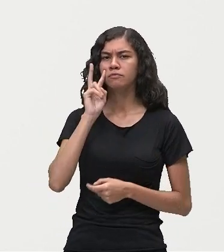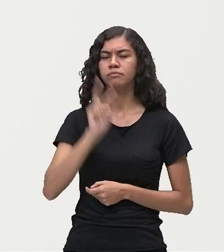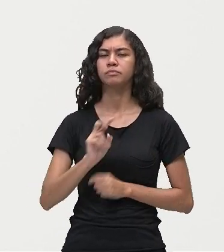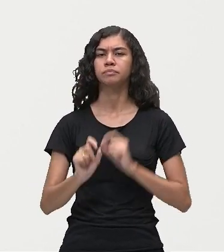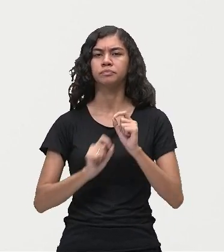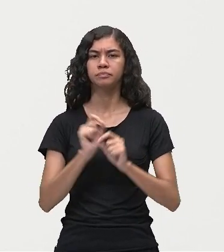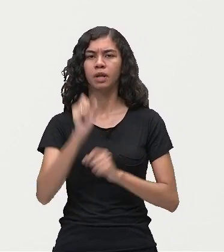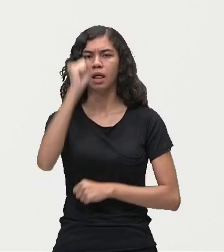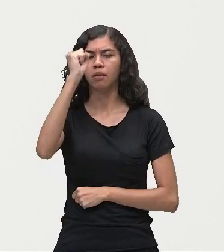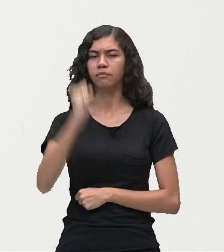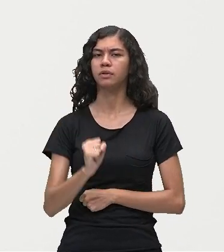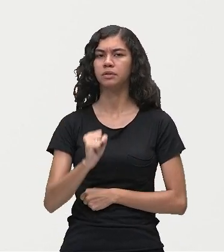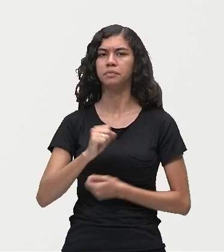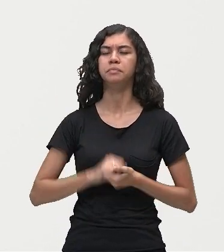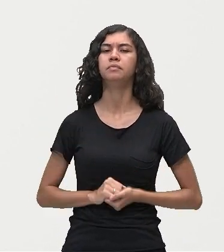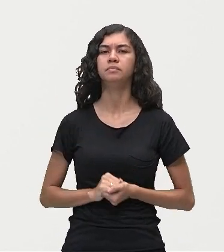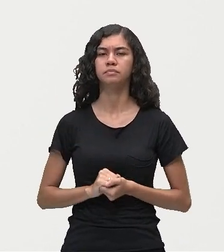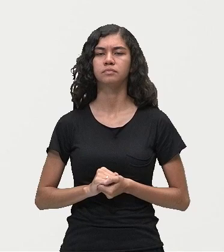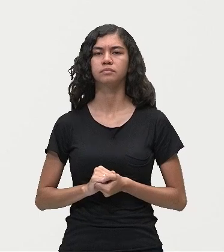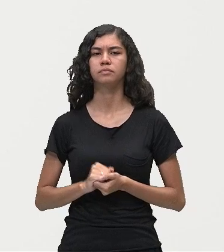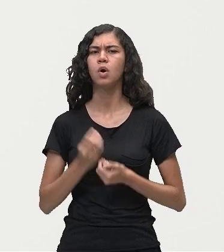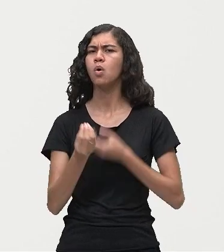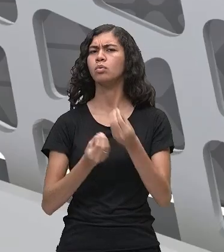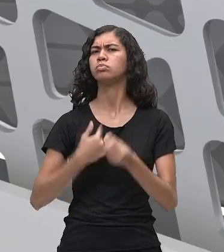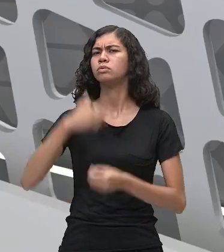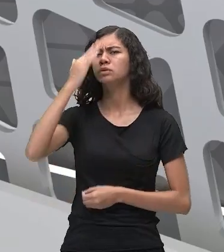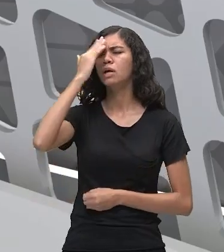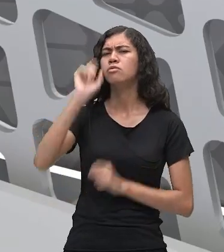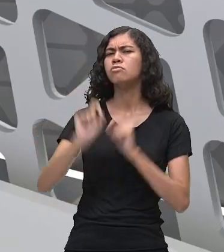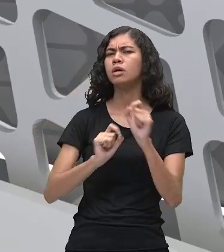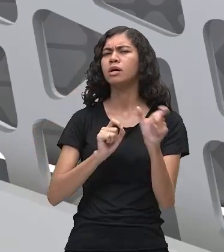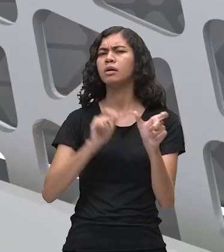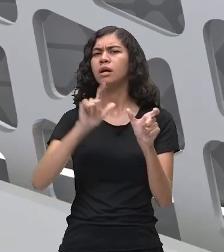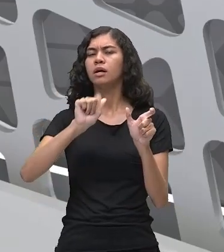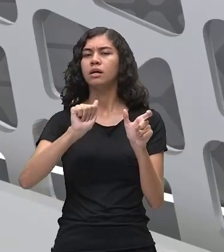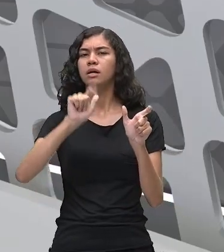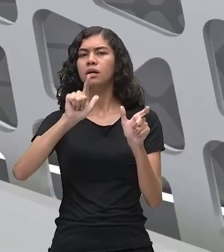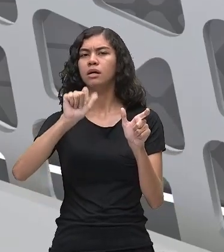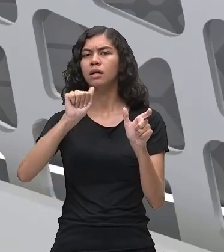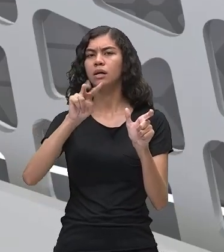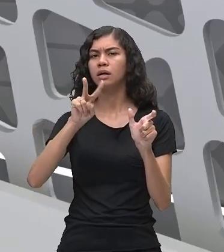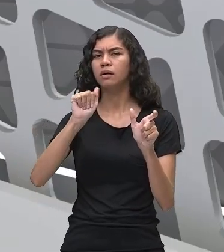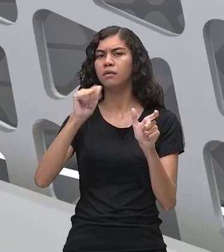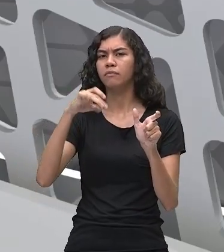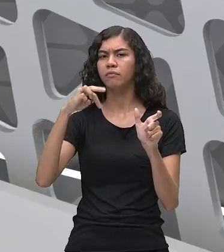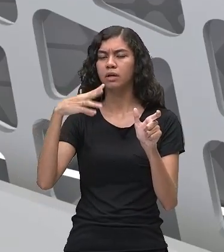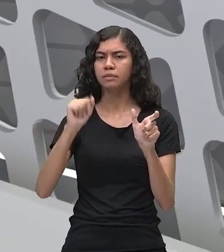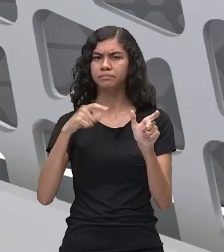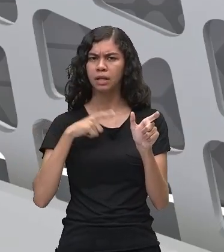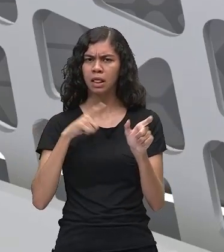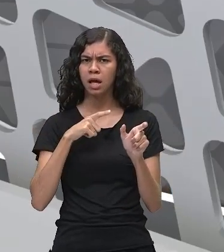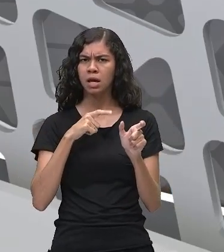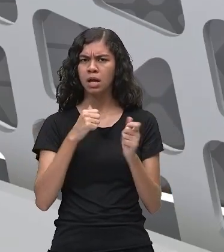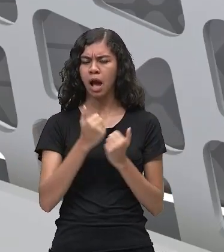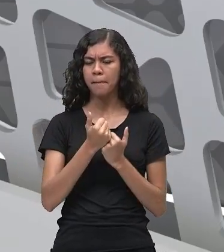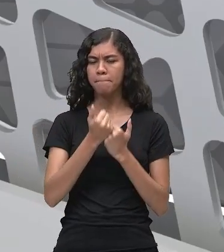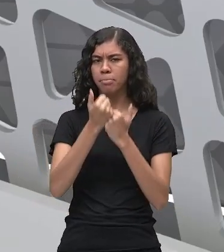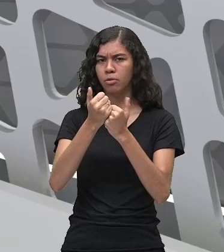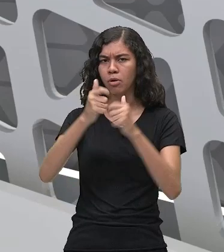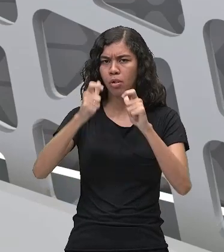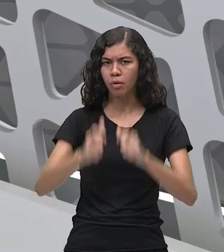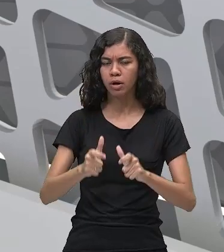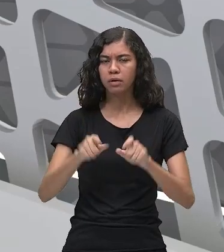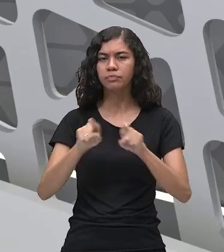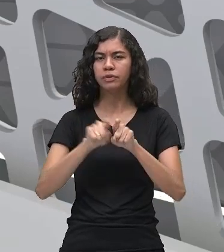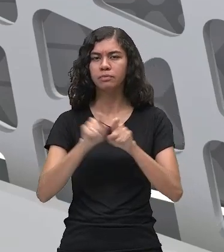as alavancas. Como eu sei o que é uma alavanca? Uma alavanca, ela vai ter um ponto de apoio, uma força resistente e